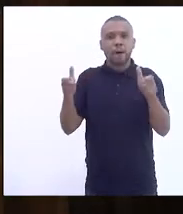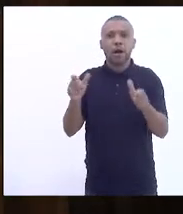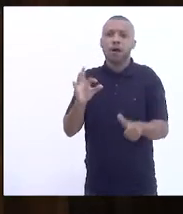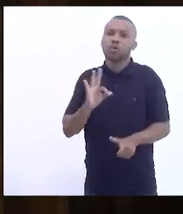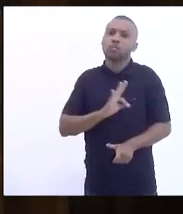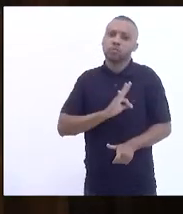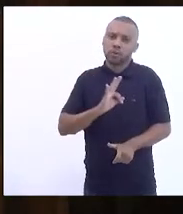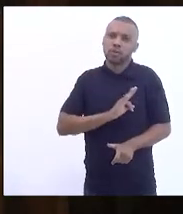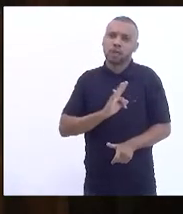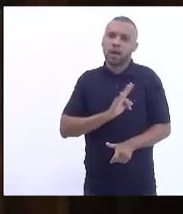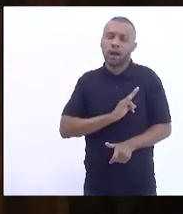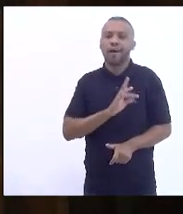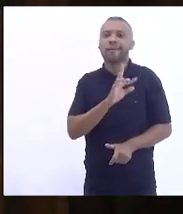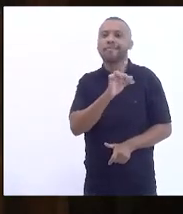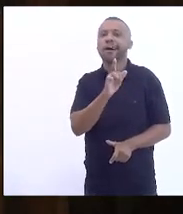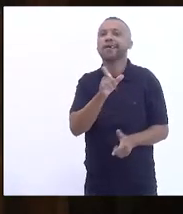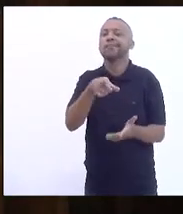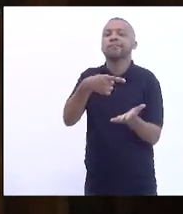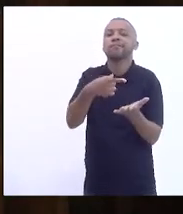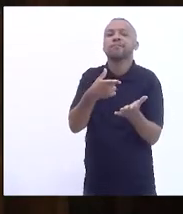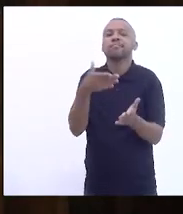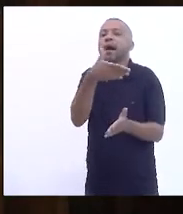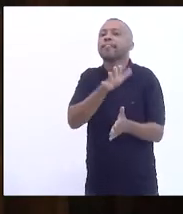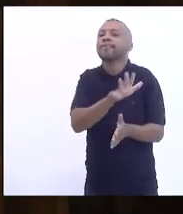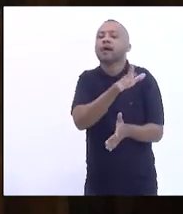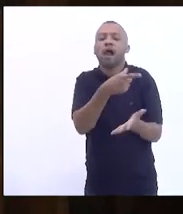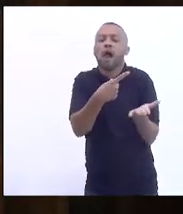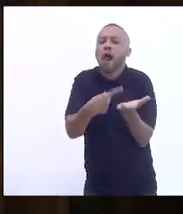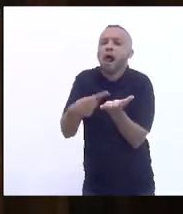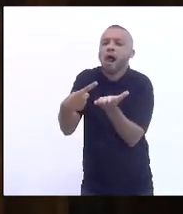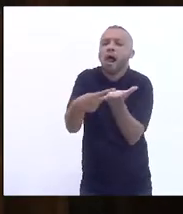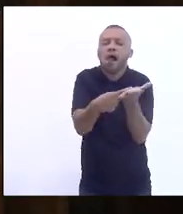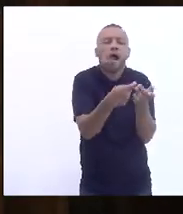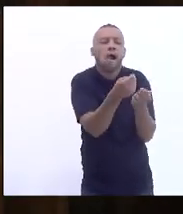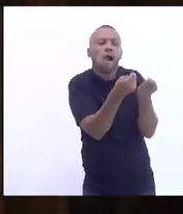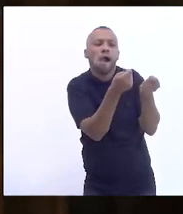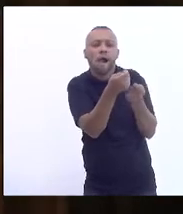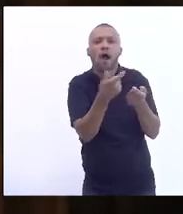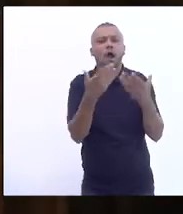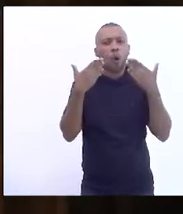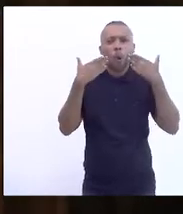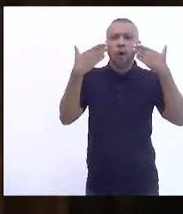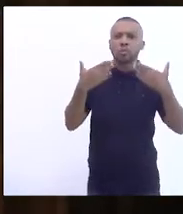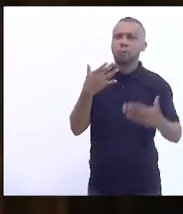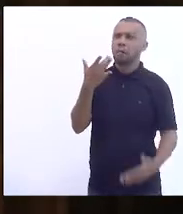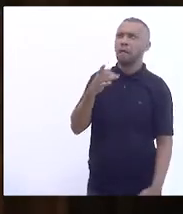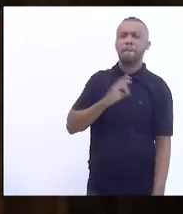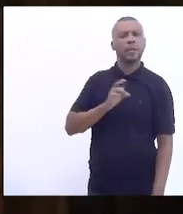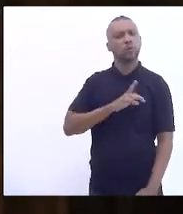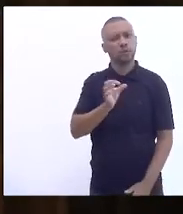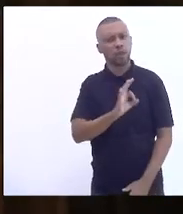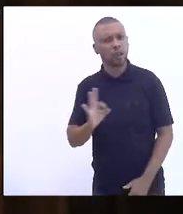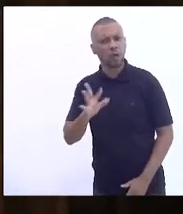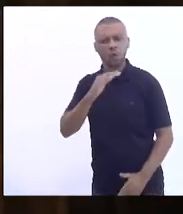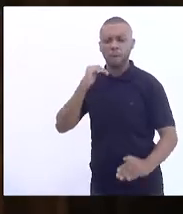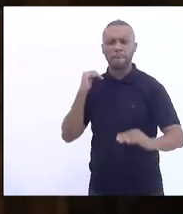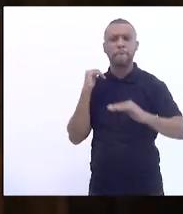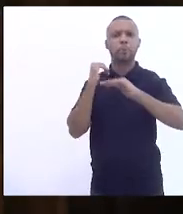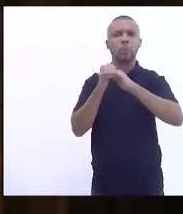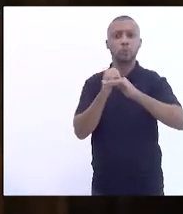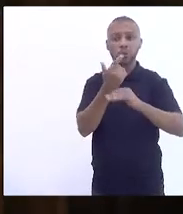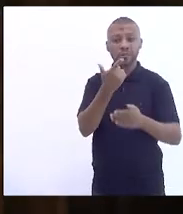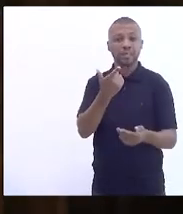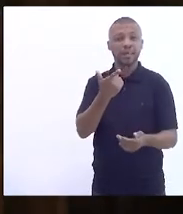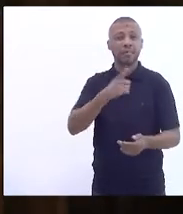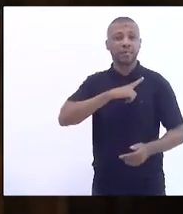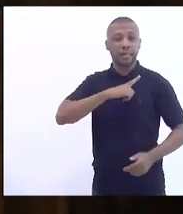policiais vai fazer negociar tá na favela se eu falo sem medo sem dó todos os policiais quando eles prende lá o medo